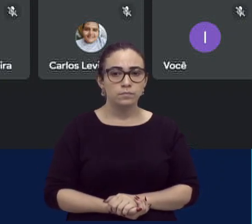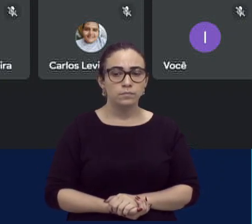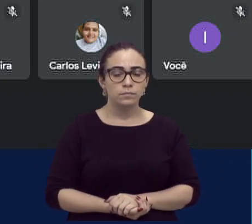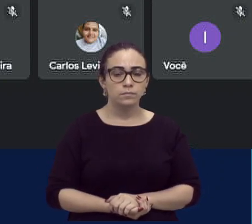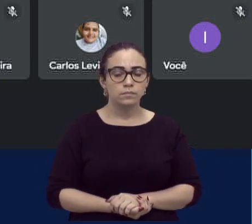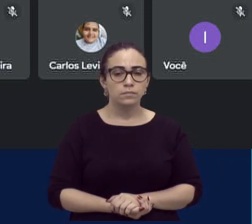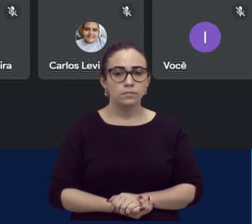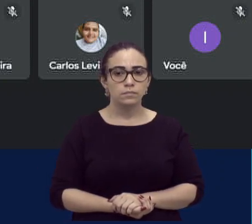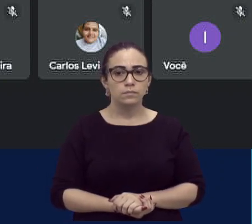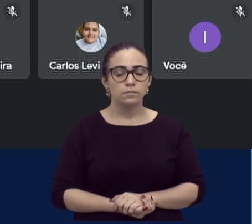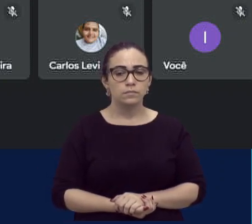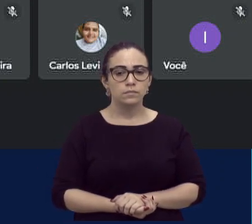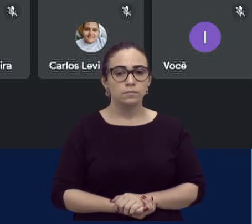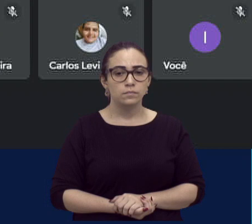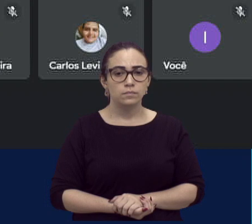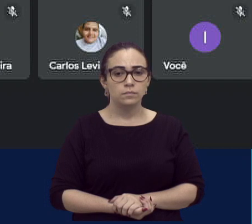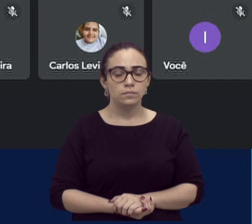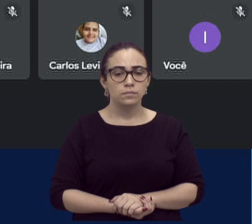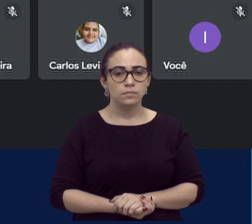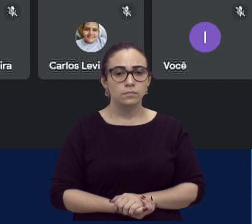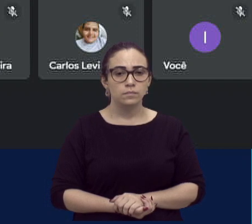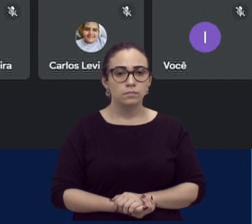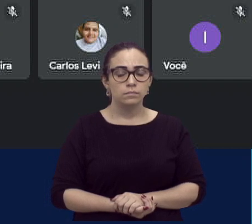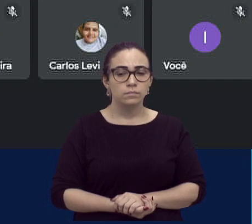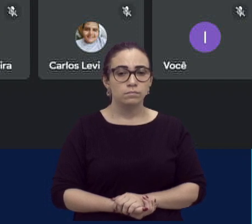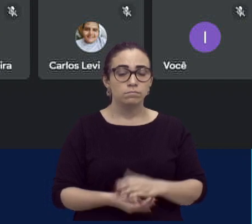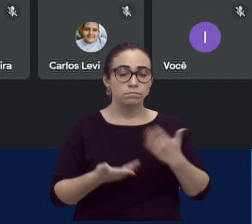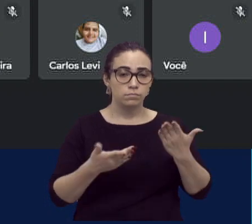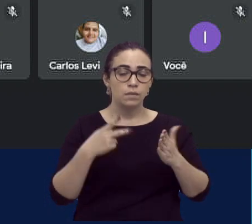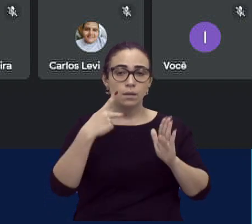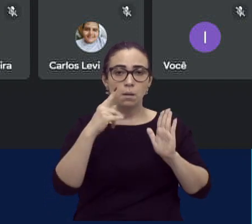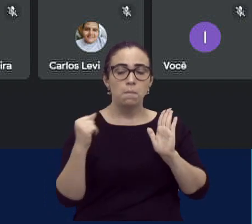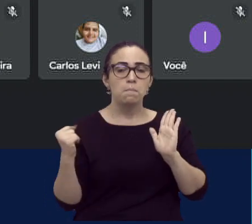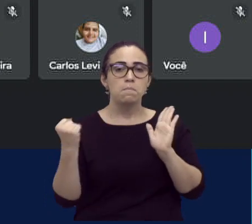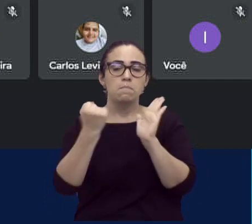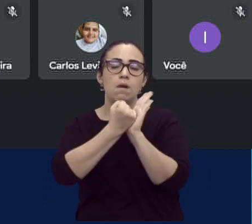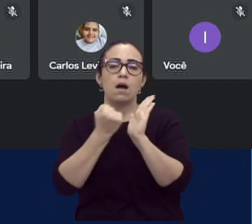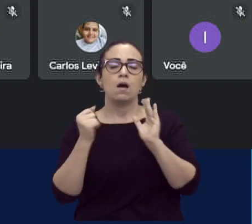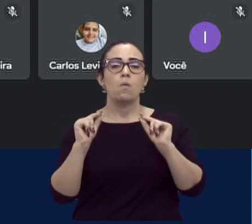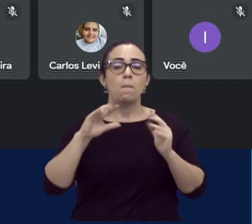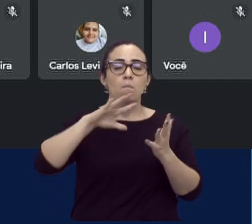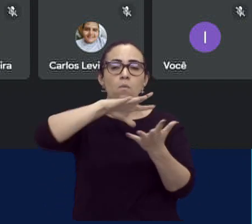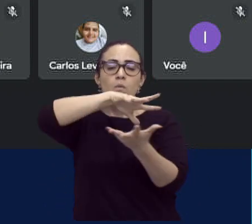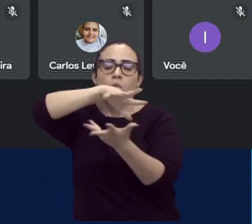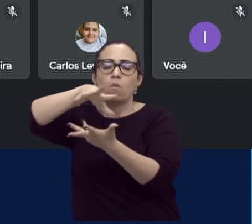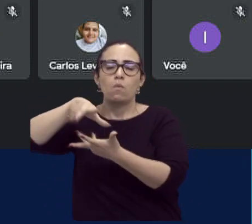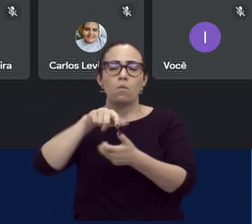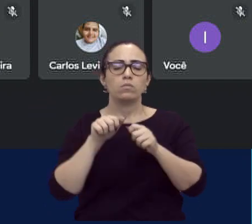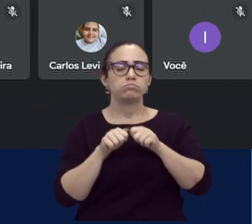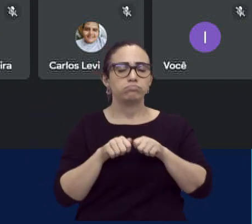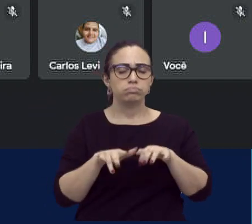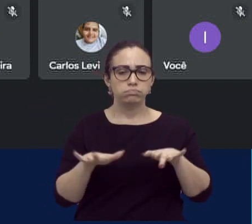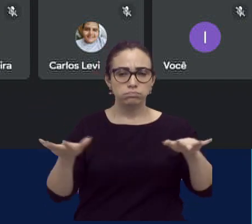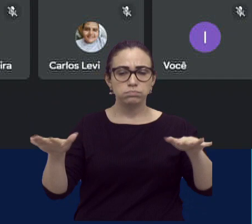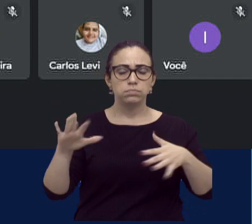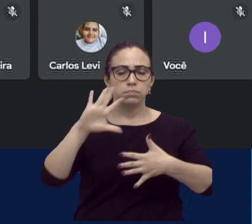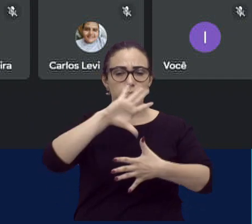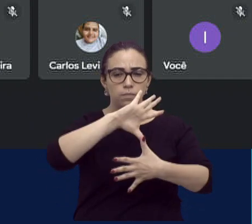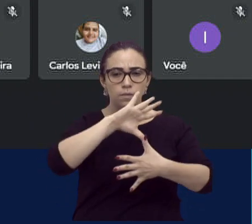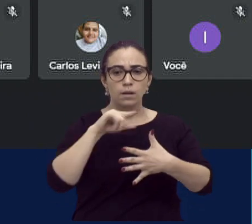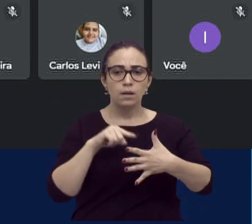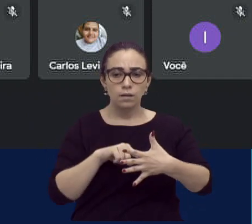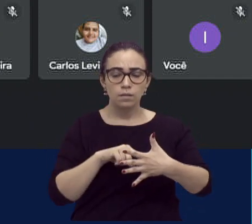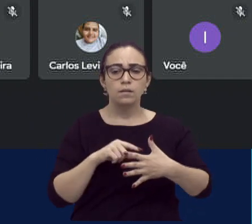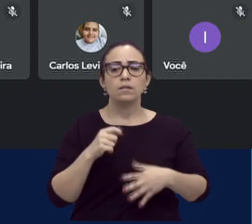E o fato é que esse legado dele, ele se amplia pelo mundo todo. Na América do Sul,